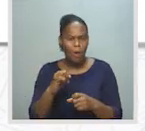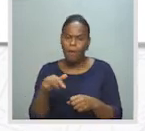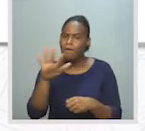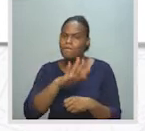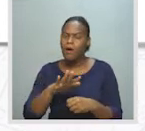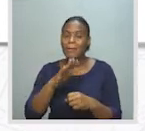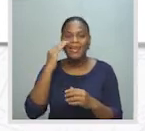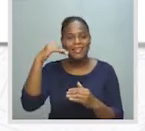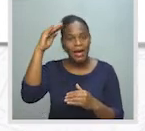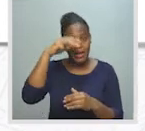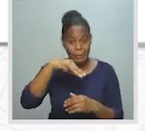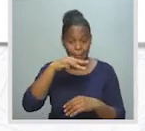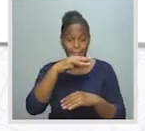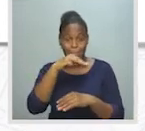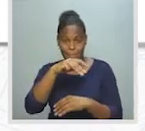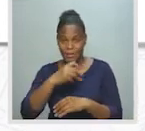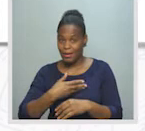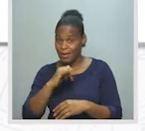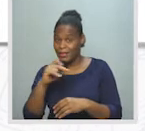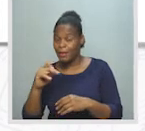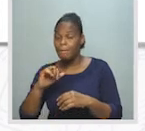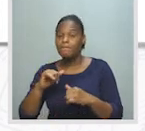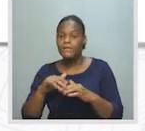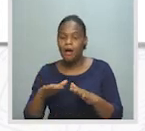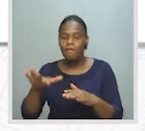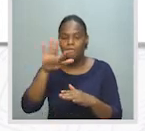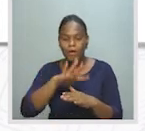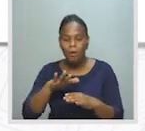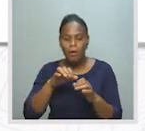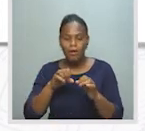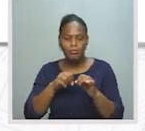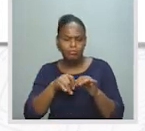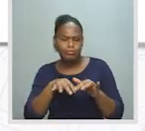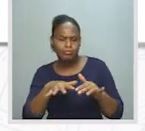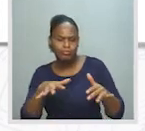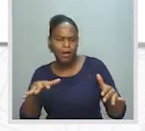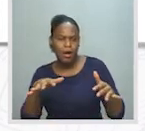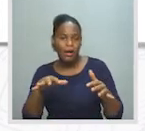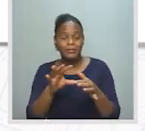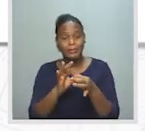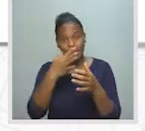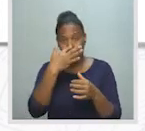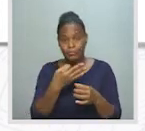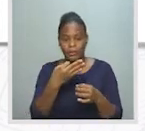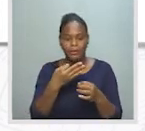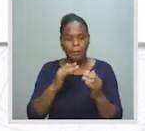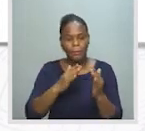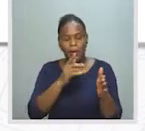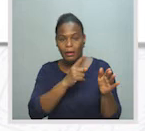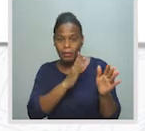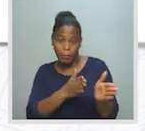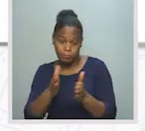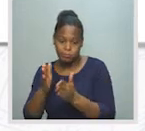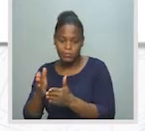da Idade Média, mas sob a forma de proliferação de seitas, numa maré crescente de espiritualidade que